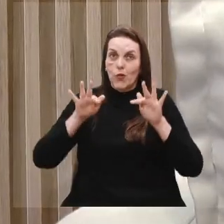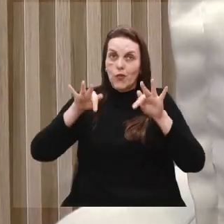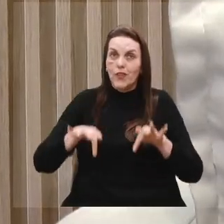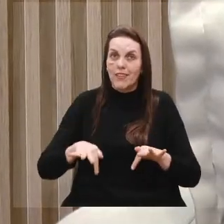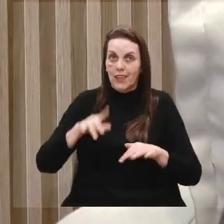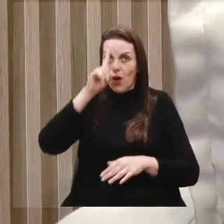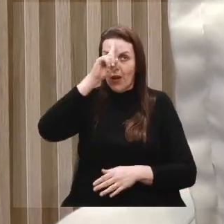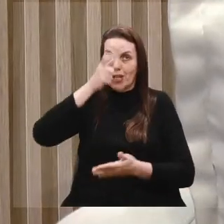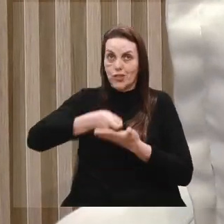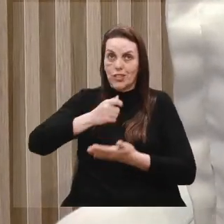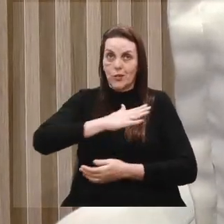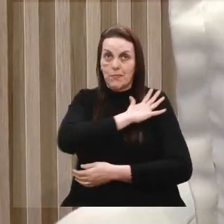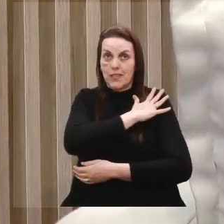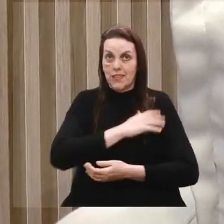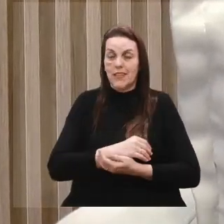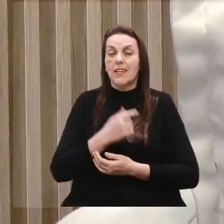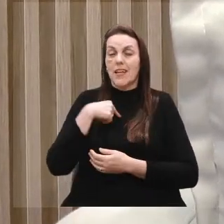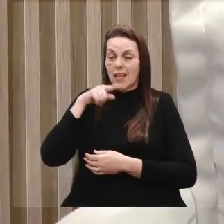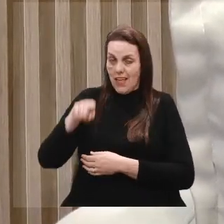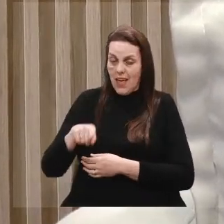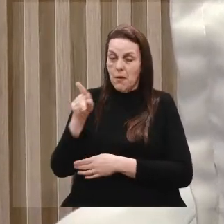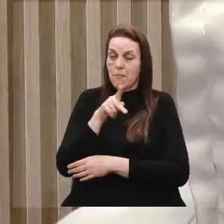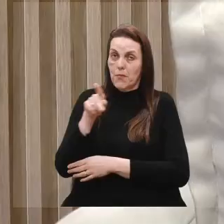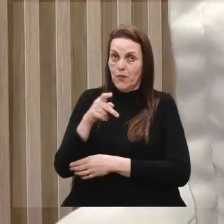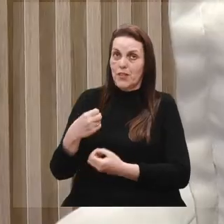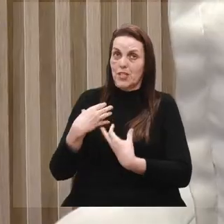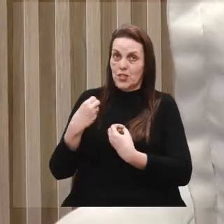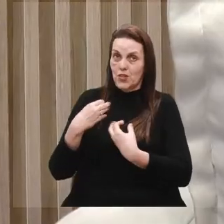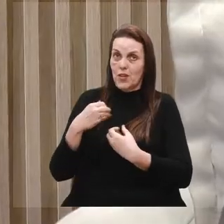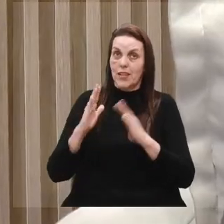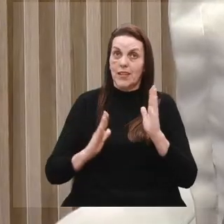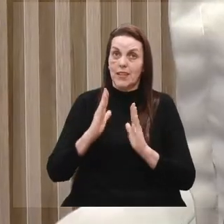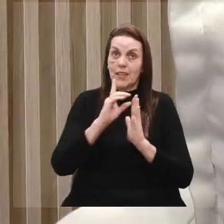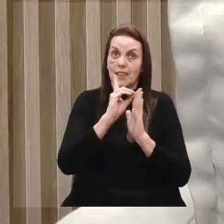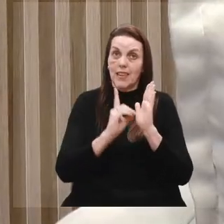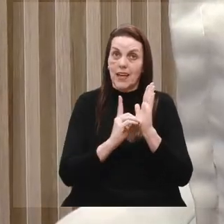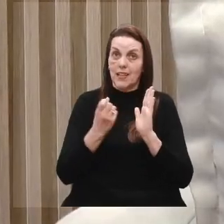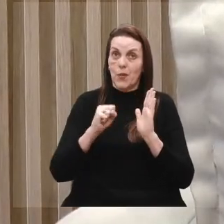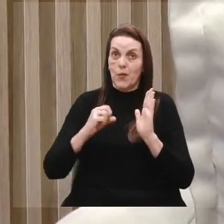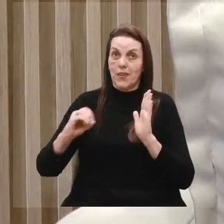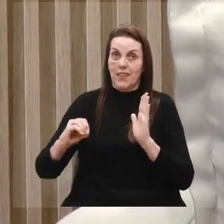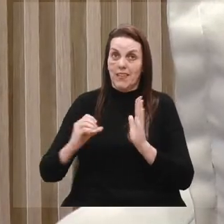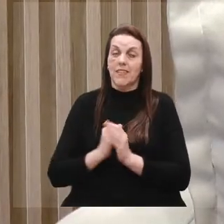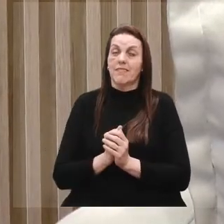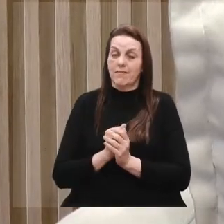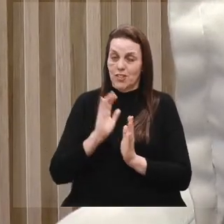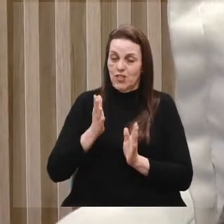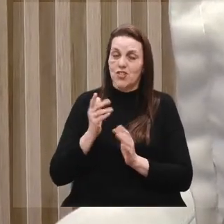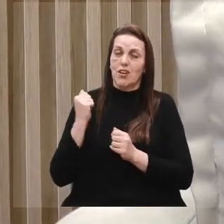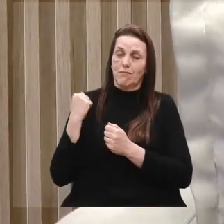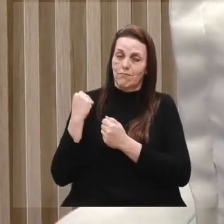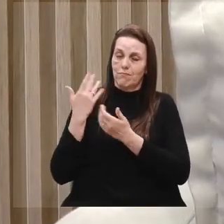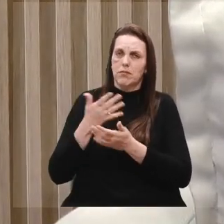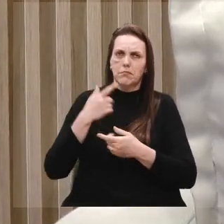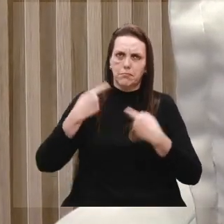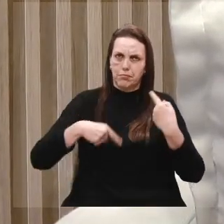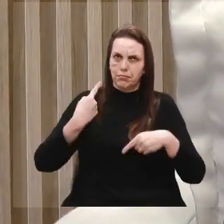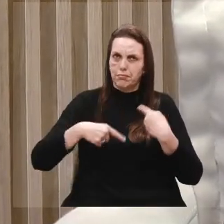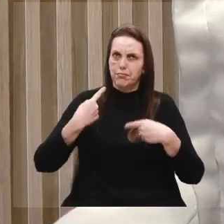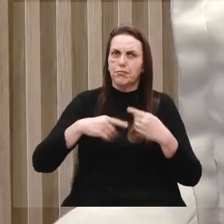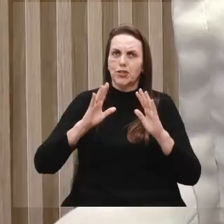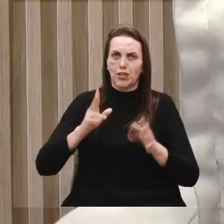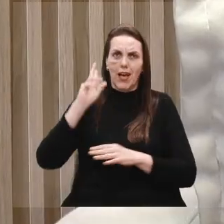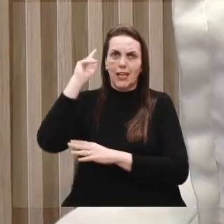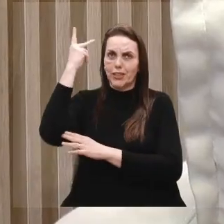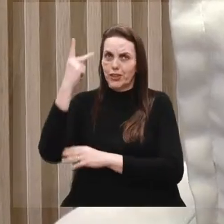do finzinho da ditadura, mas ela foi minha professora na década de 80. E ela já trazia para o debate,